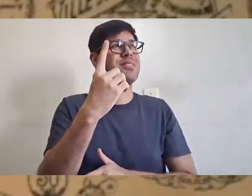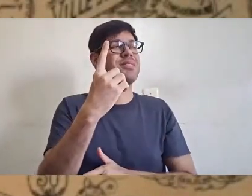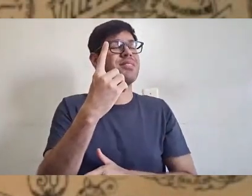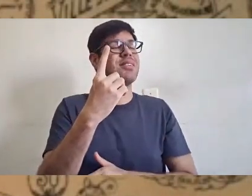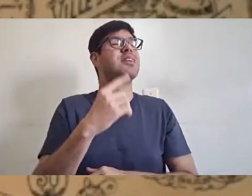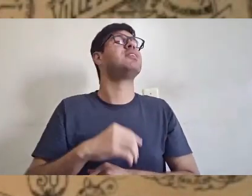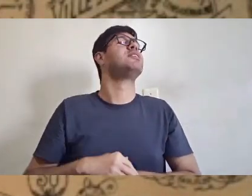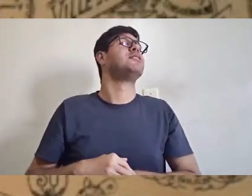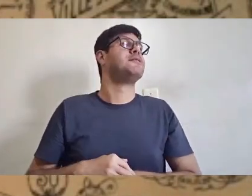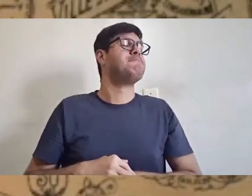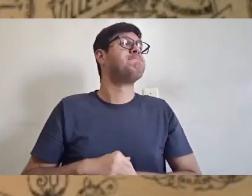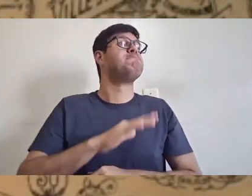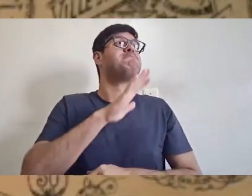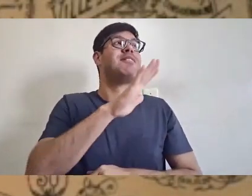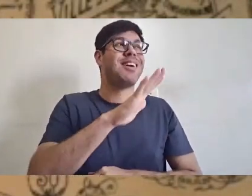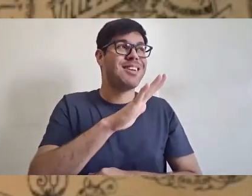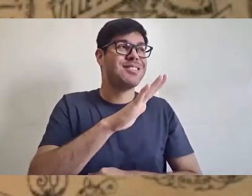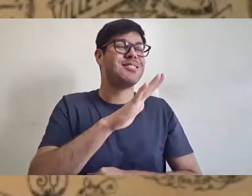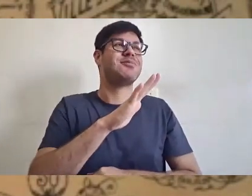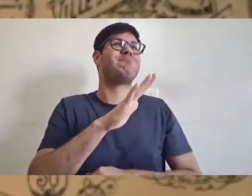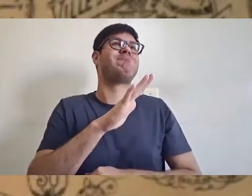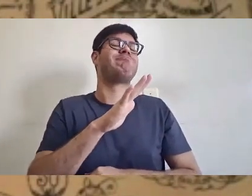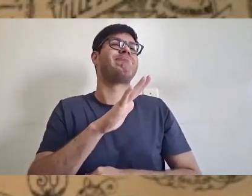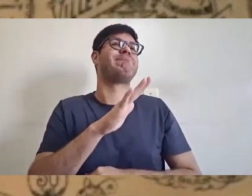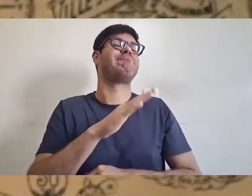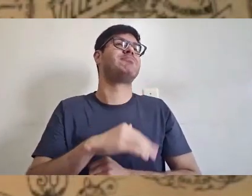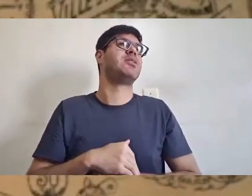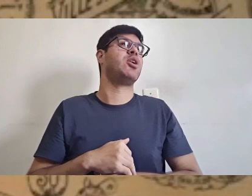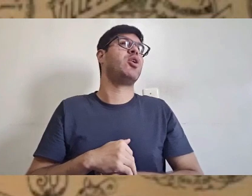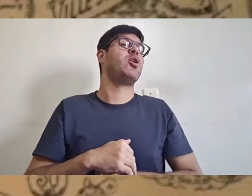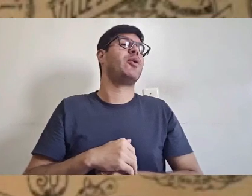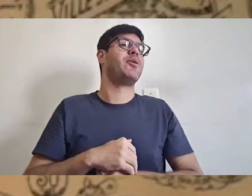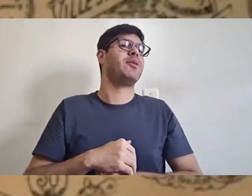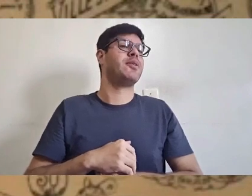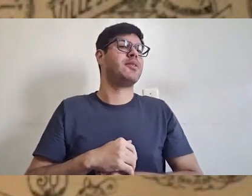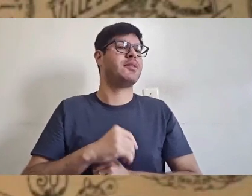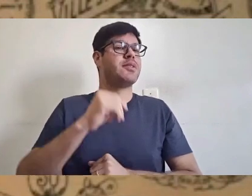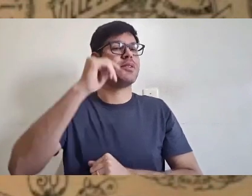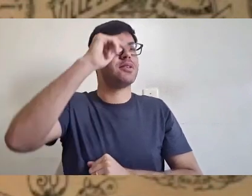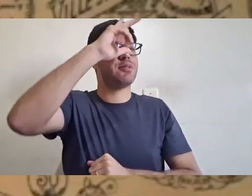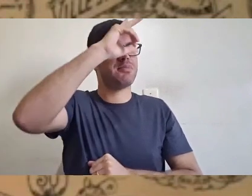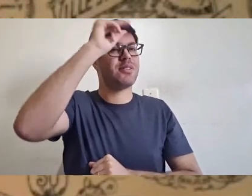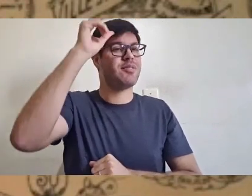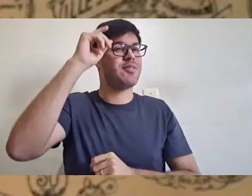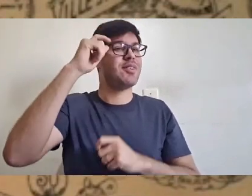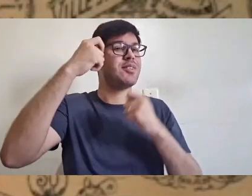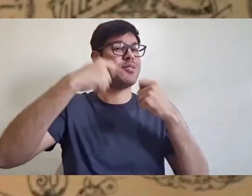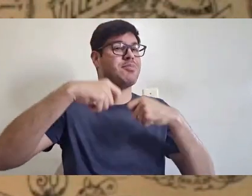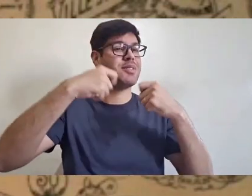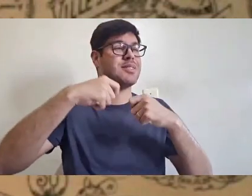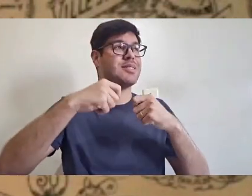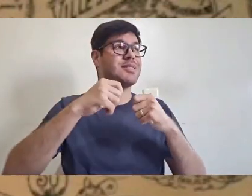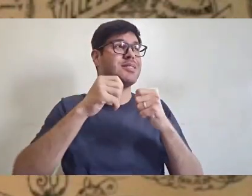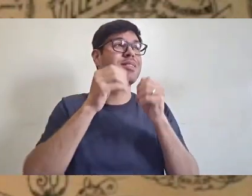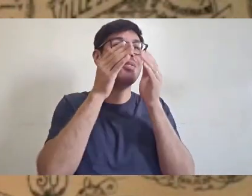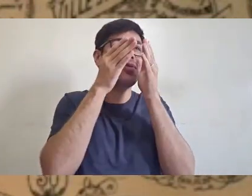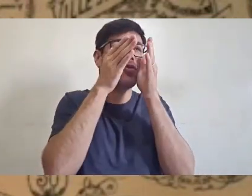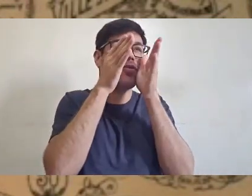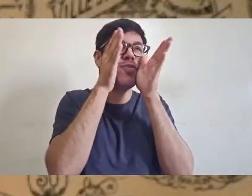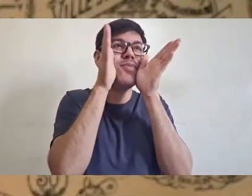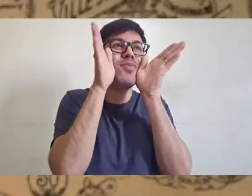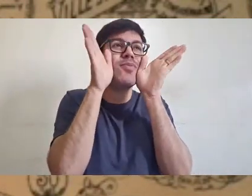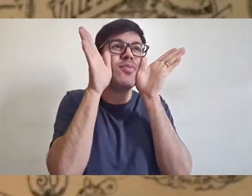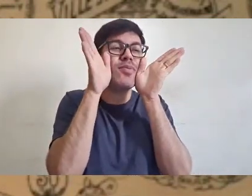a arrecadação de Araras. Lamentavelmente, Gil, o prefeito de uma cidade, ele tem que